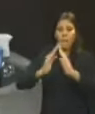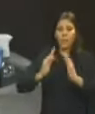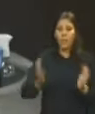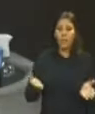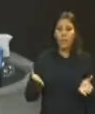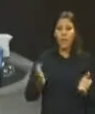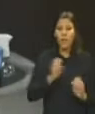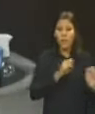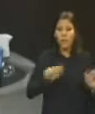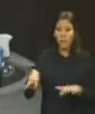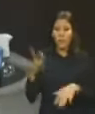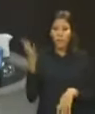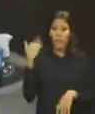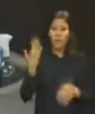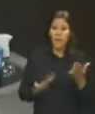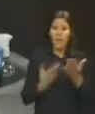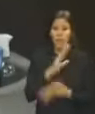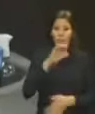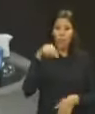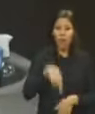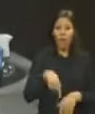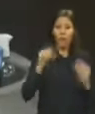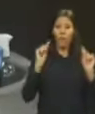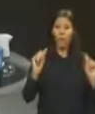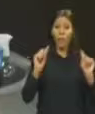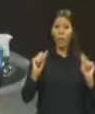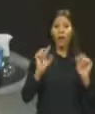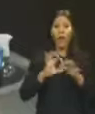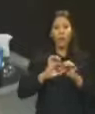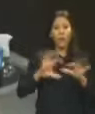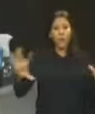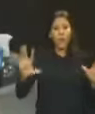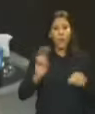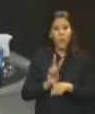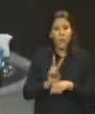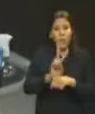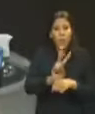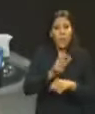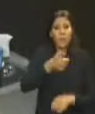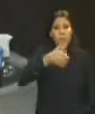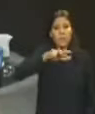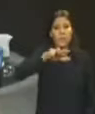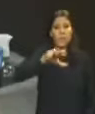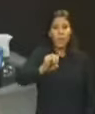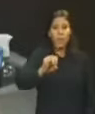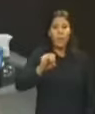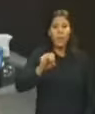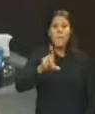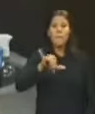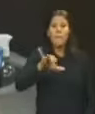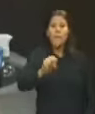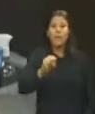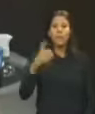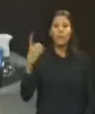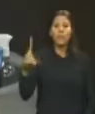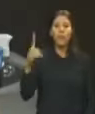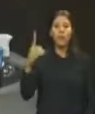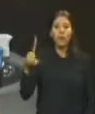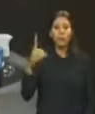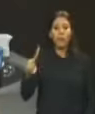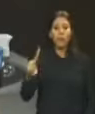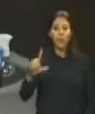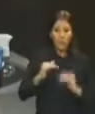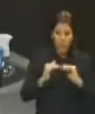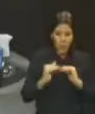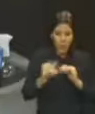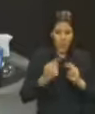semana passada foi aprovada aqui uma autorização de empréstimo da ordem de 150 milhões de dólares para estrada. Eu disse, por